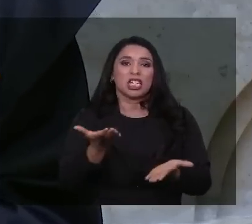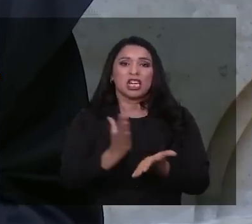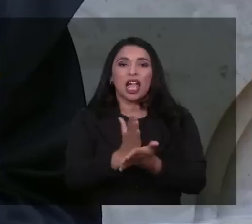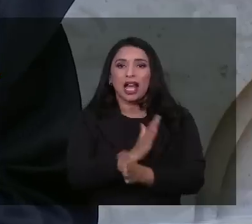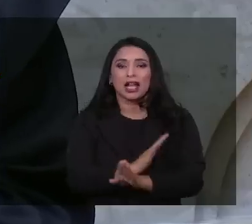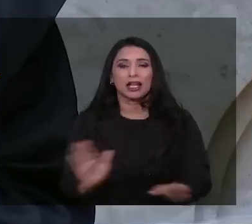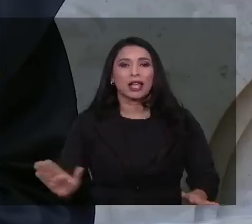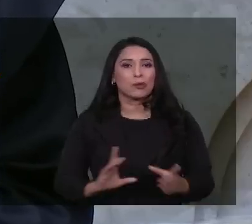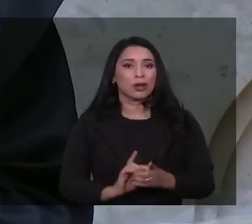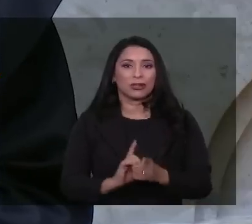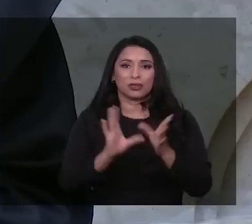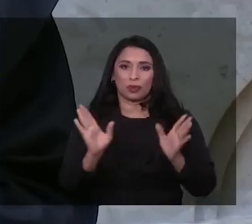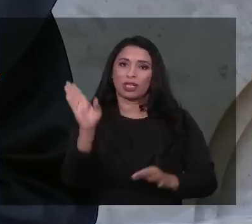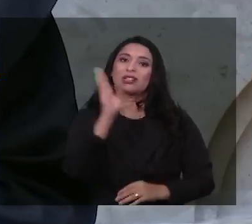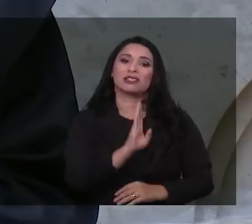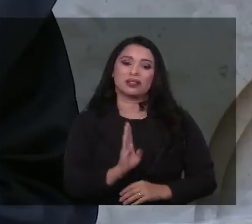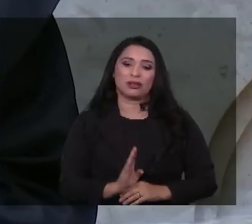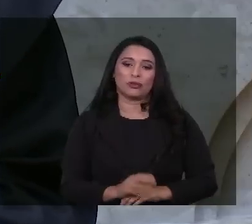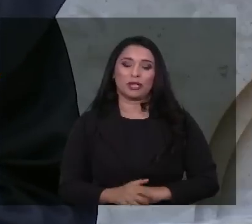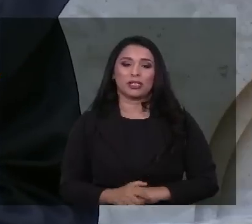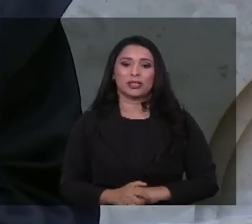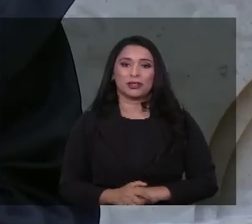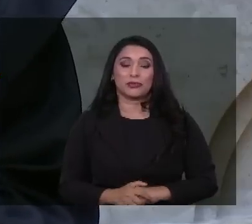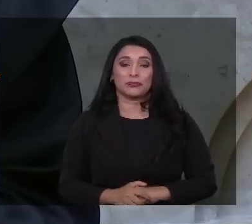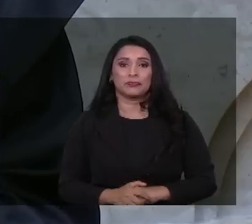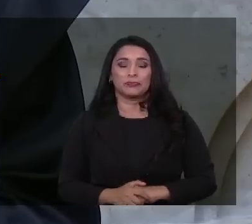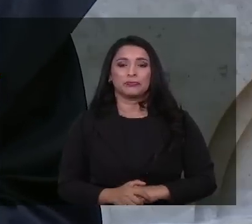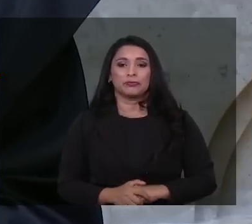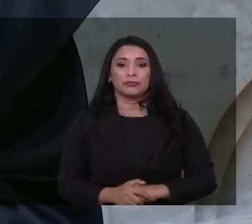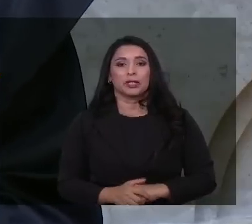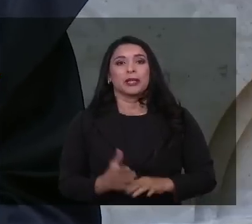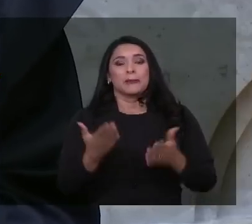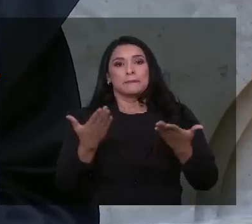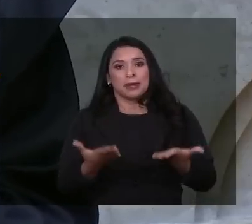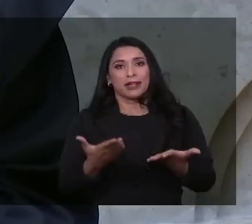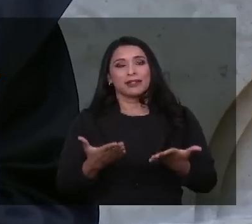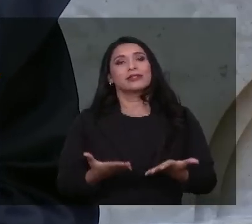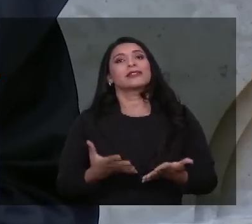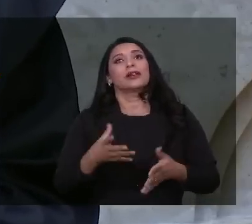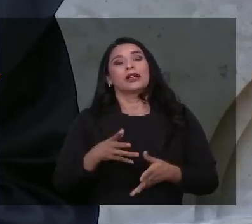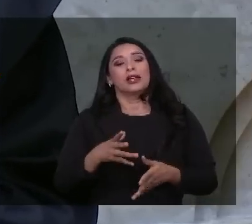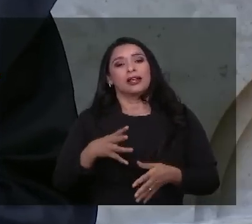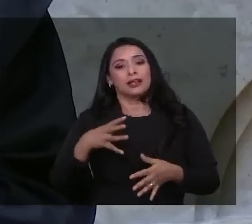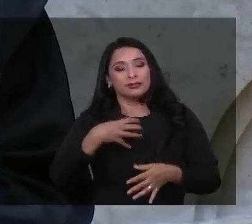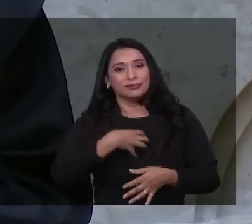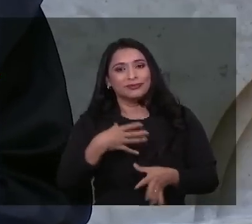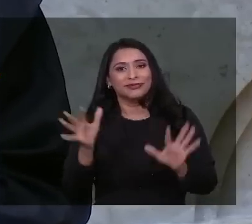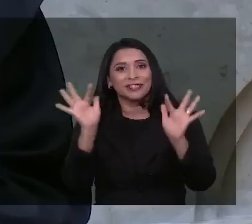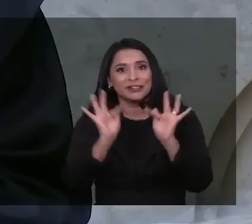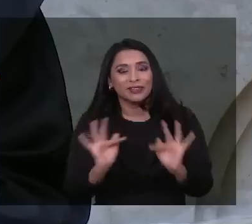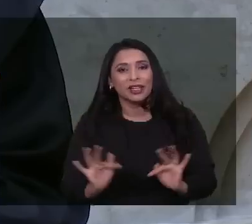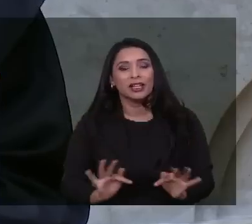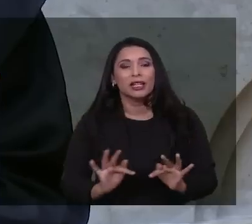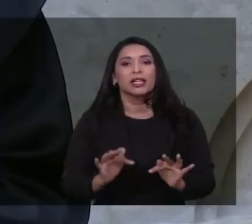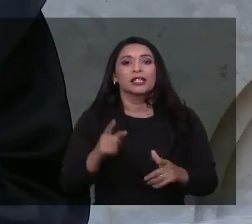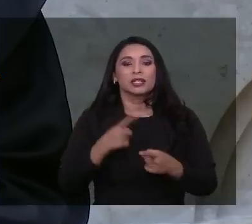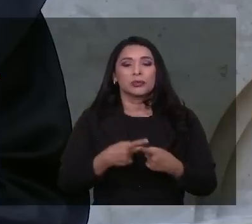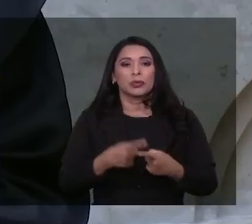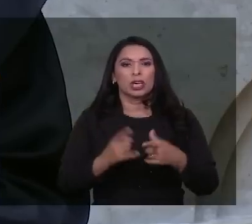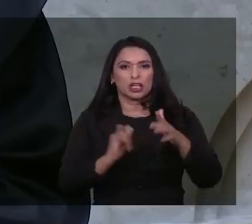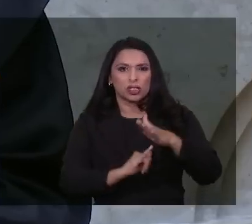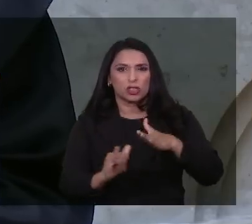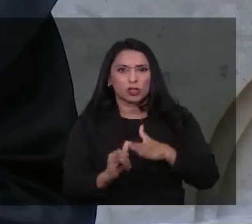Direito no Brasil. Felizmente, as instituições sobreviveram, e a democracia restou soberana.